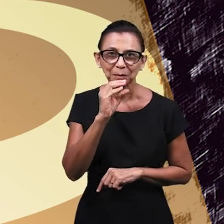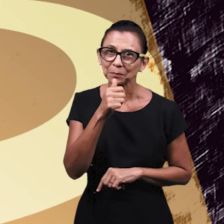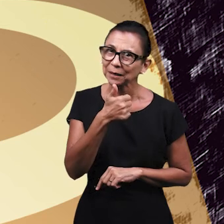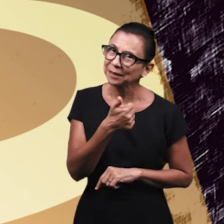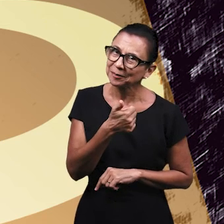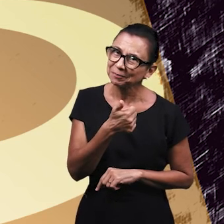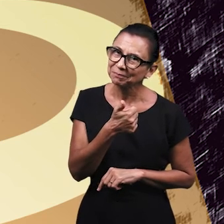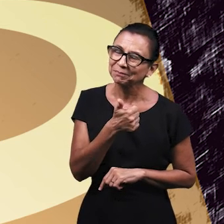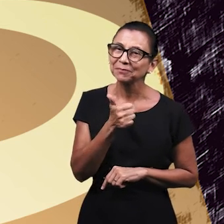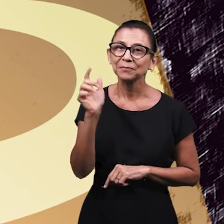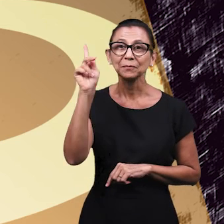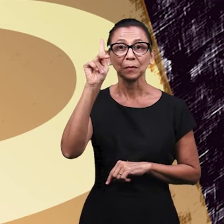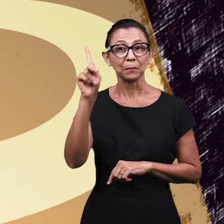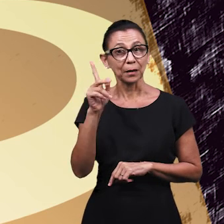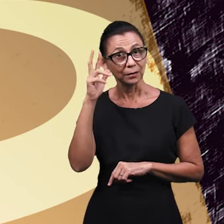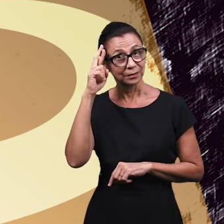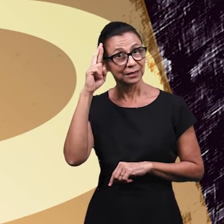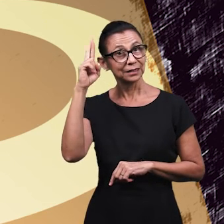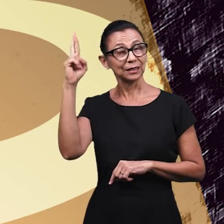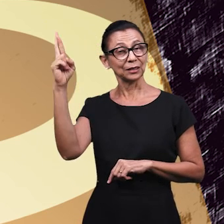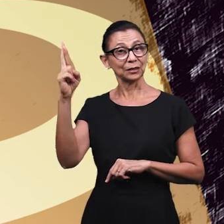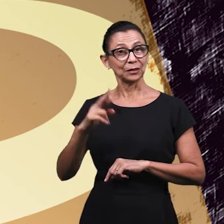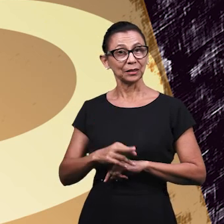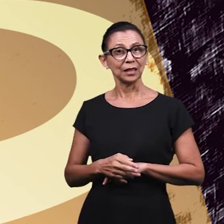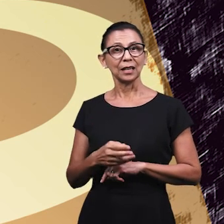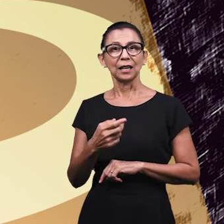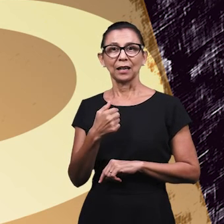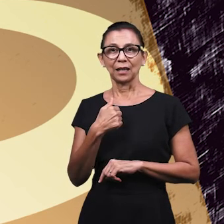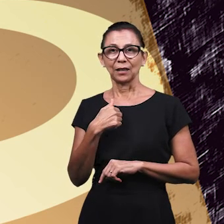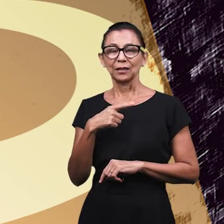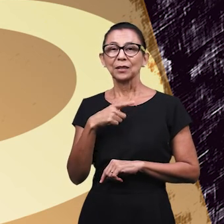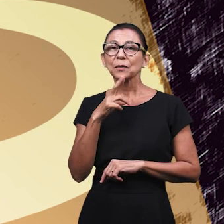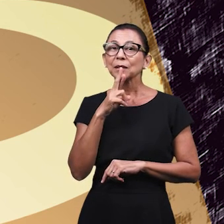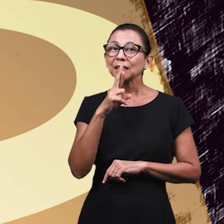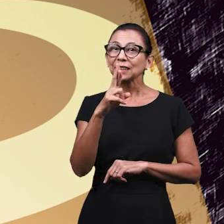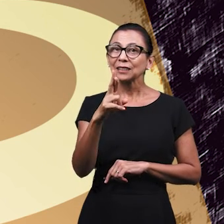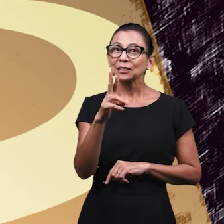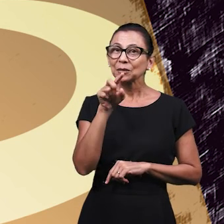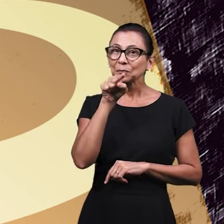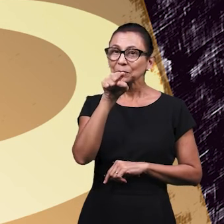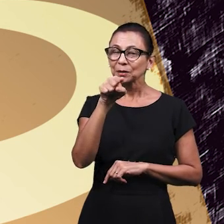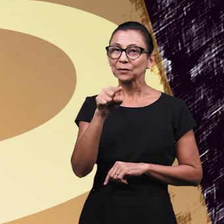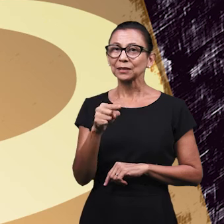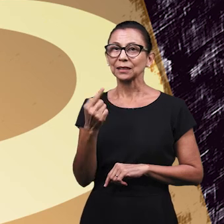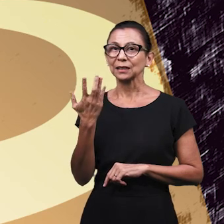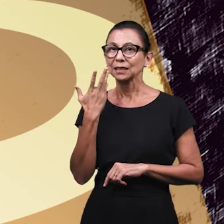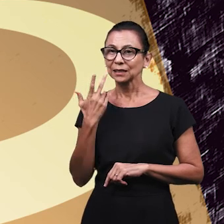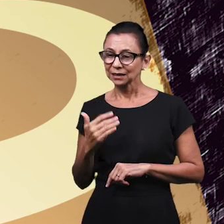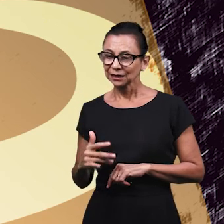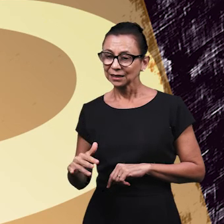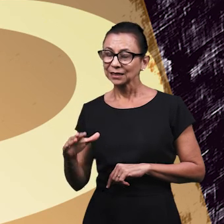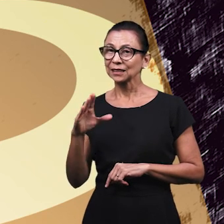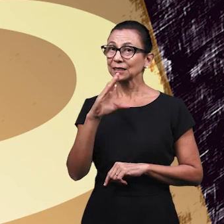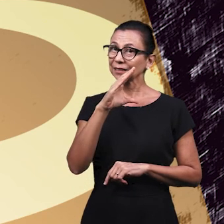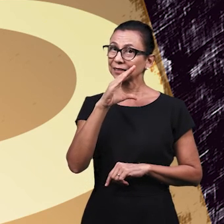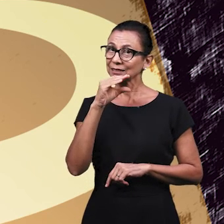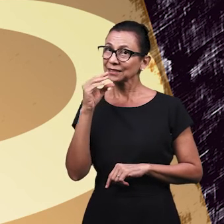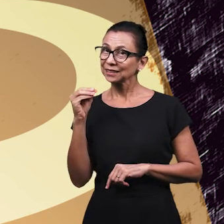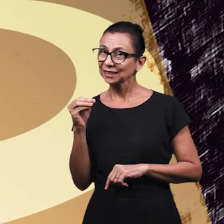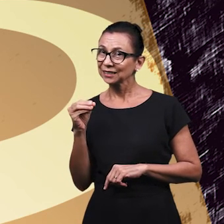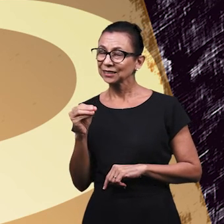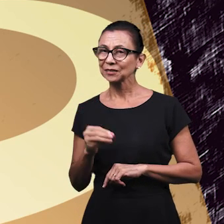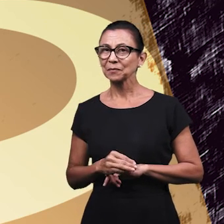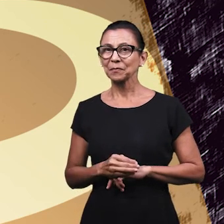Oi, tudo bem? A paz do Senhor. Eu tenho um recadinho para você que é criança, intermediário